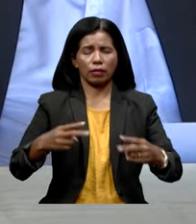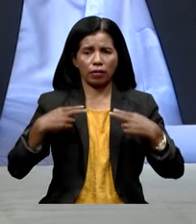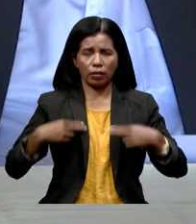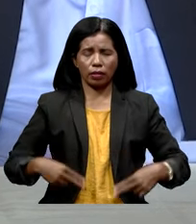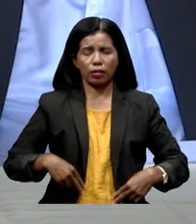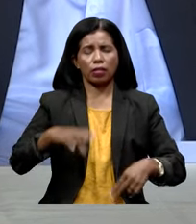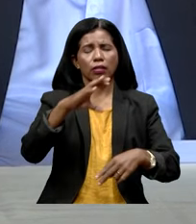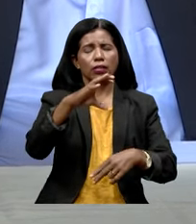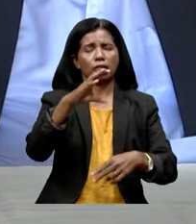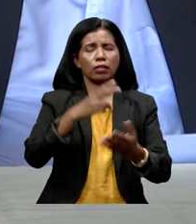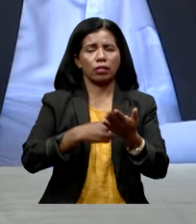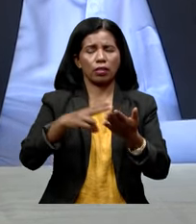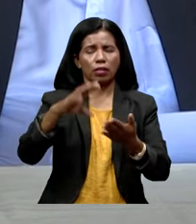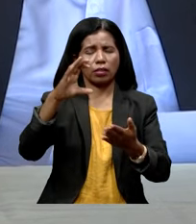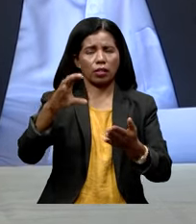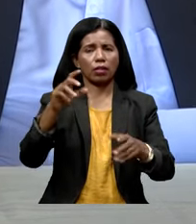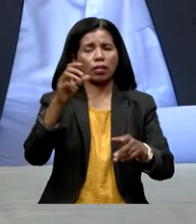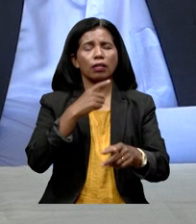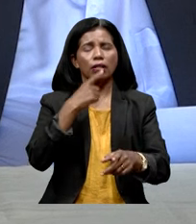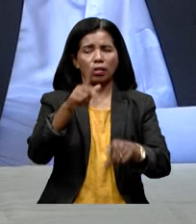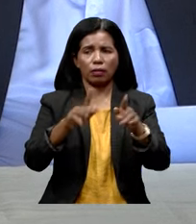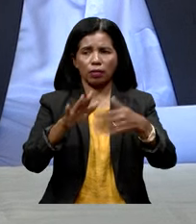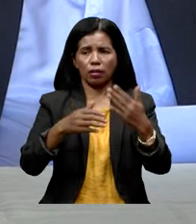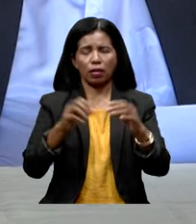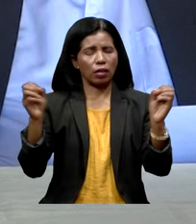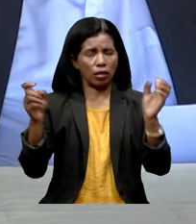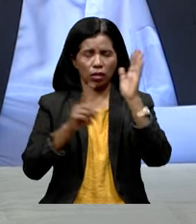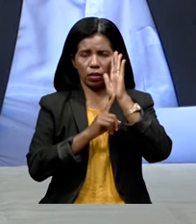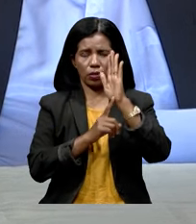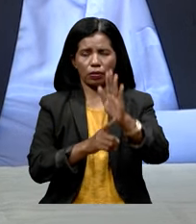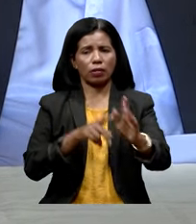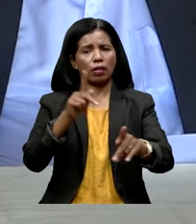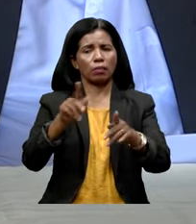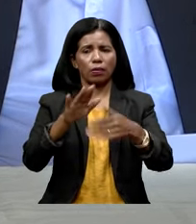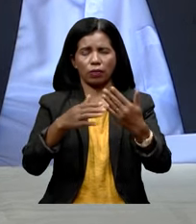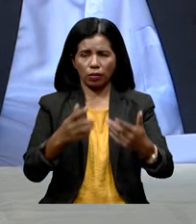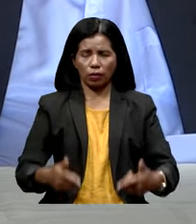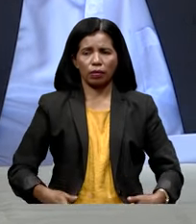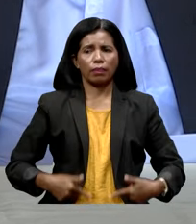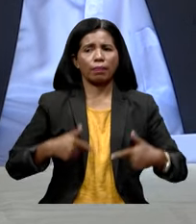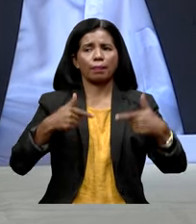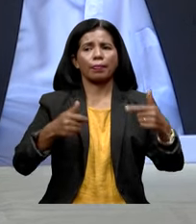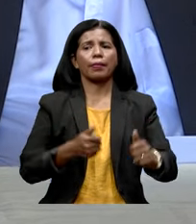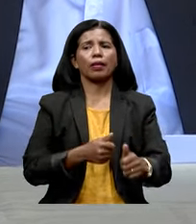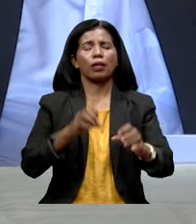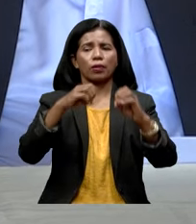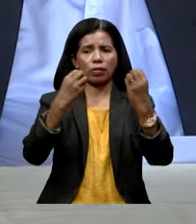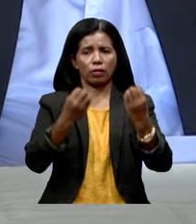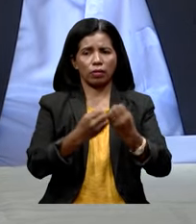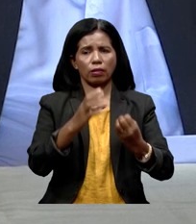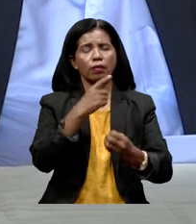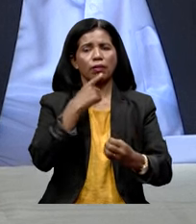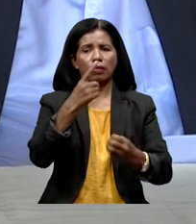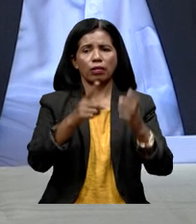se introduz e a sociedade nialara ladun transforma ema niemoris. Tuira Leixo Ximenes, organização no sito,